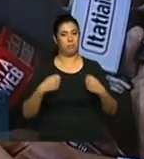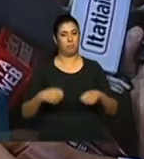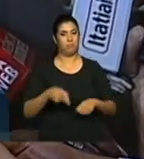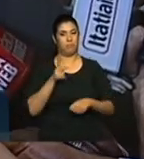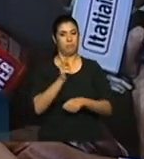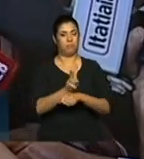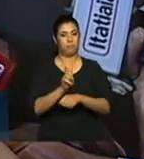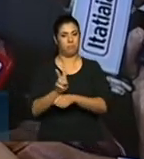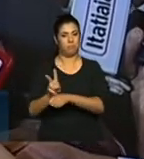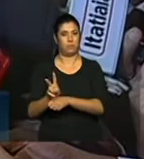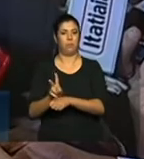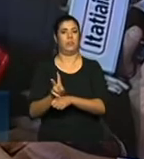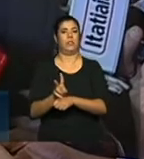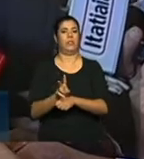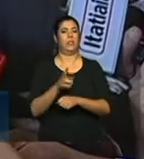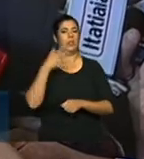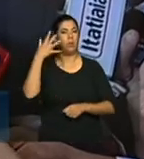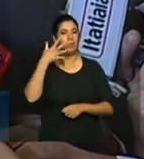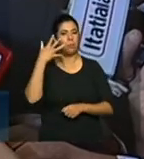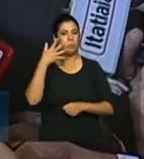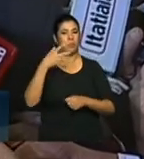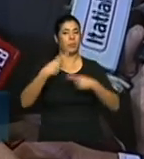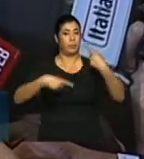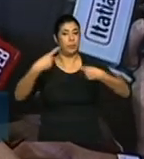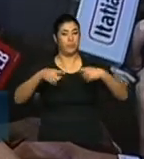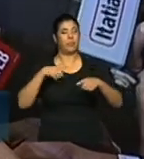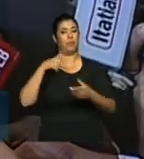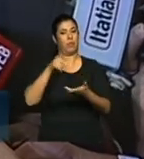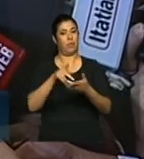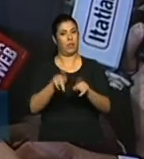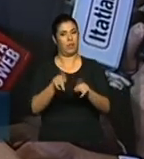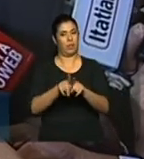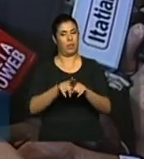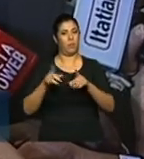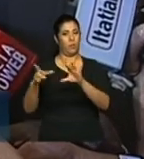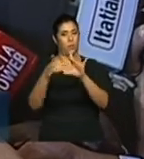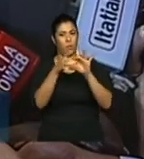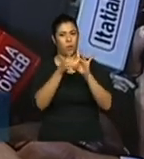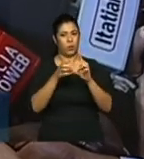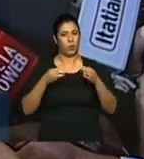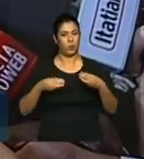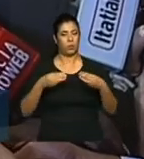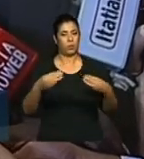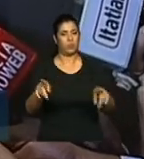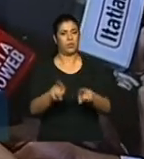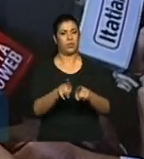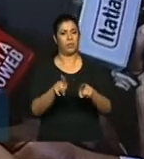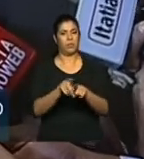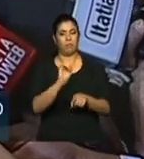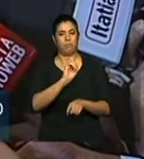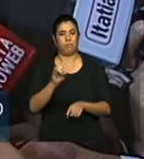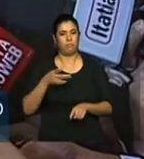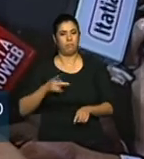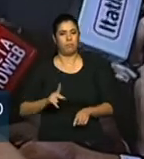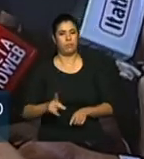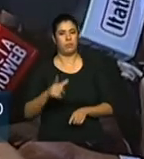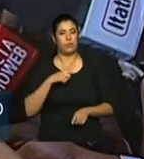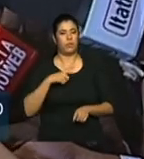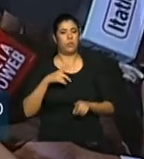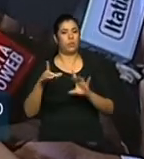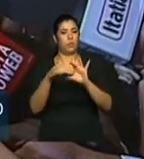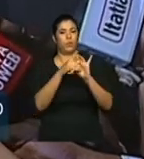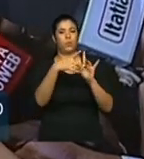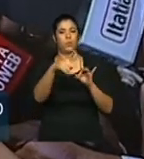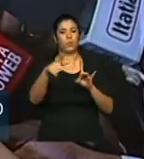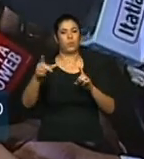as políticas atuais, as conquistas do Ministério, consolidá-las, inclusive na medida do possível, em sintonia com